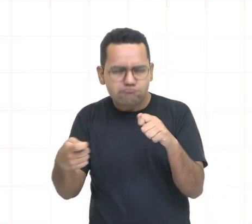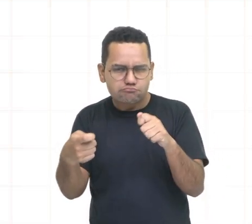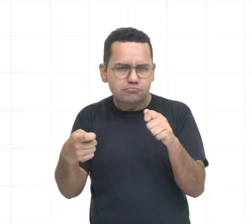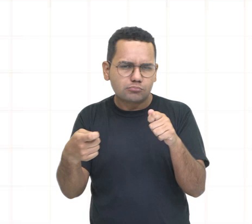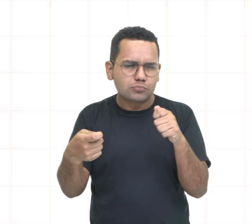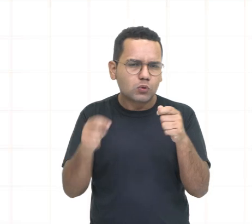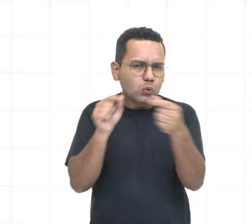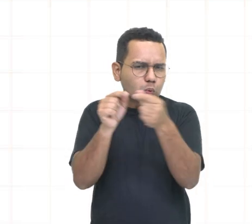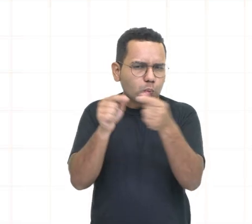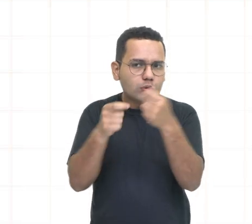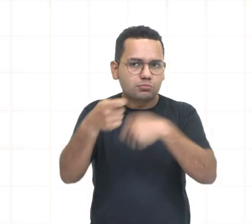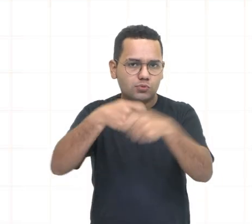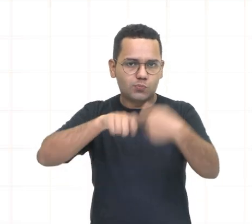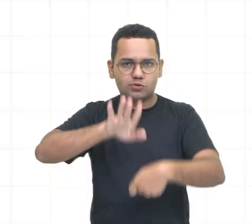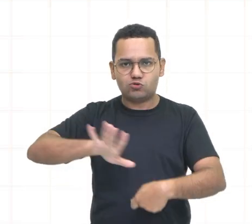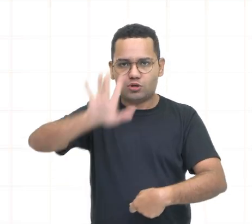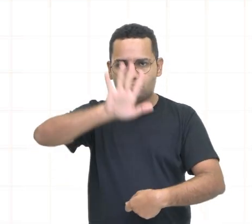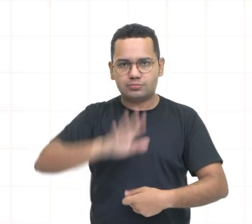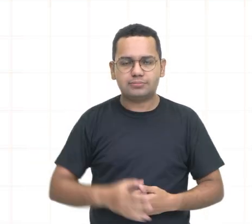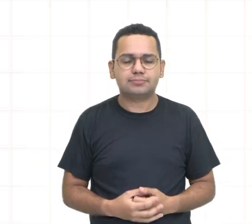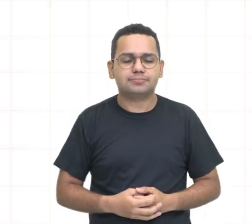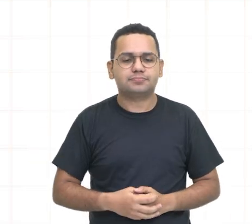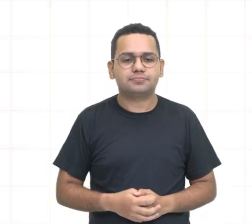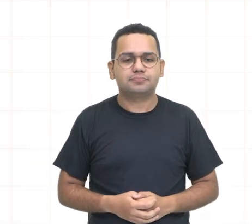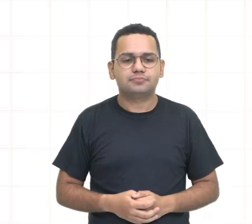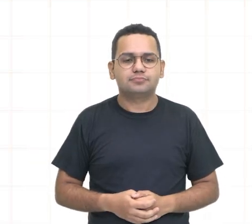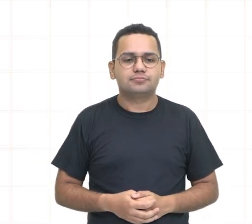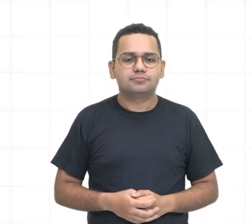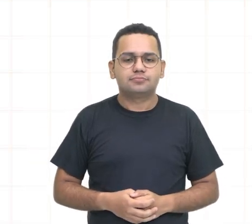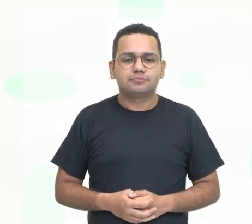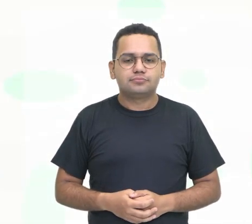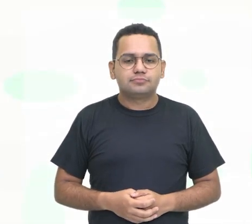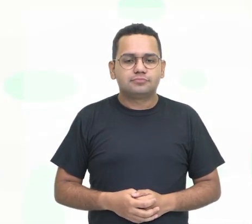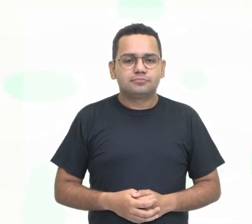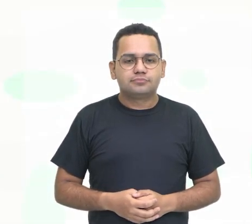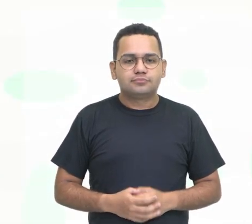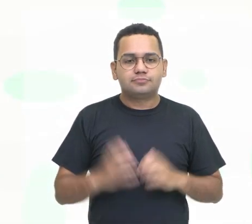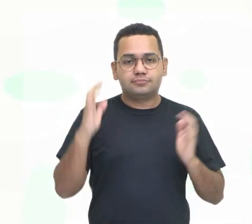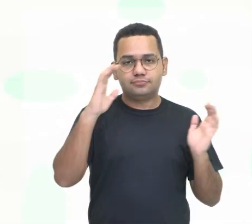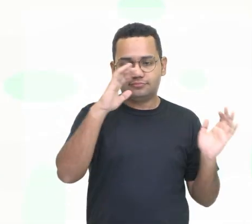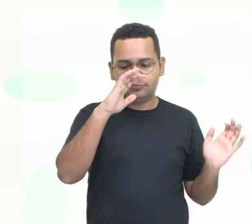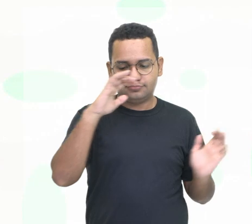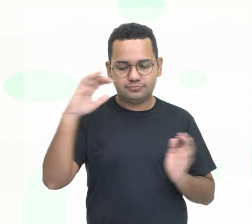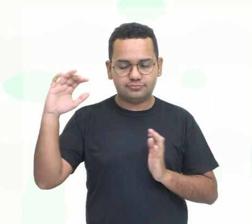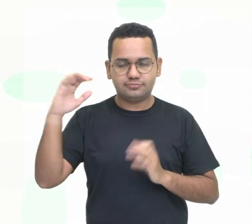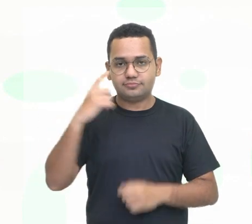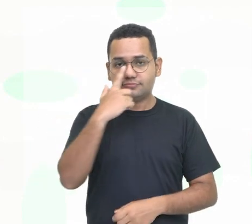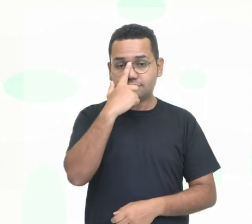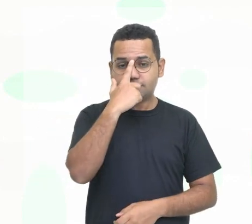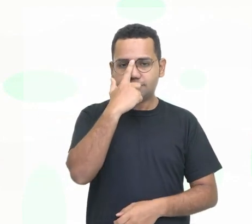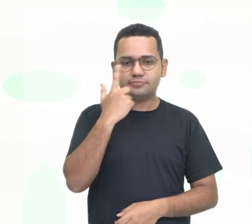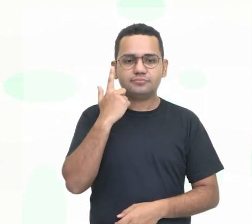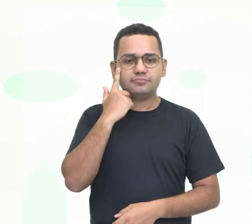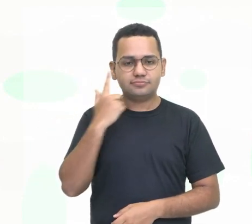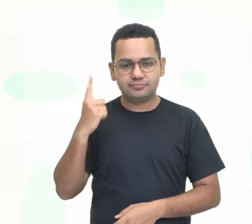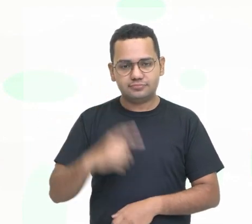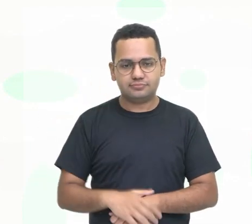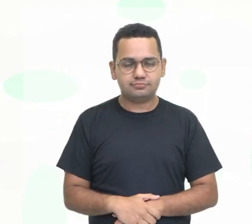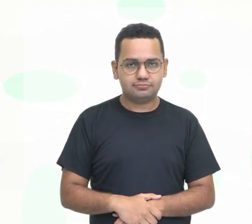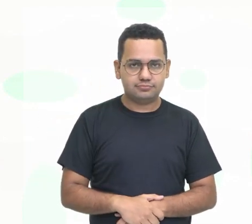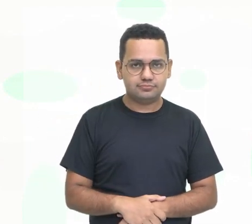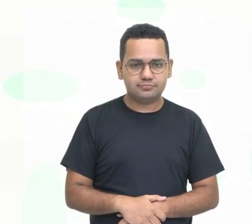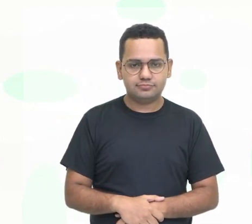economia global. E olha só, agora nós temos aqui um mapa, né, mental importante